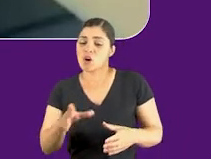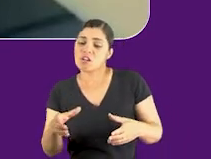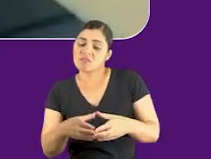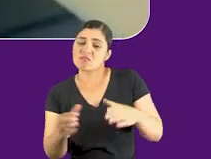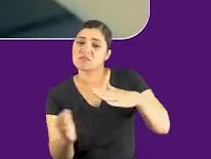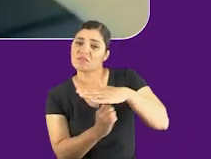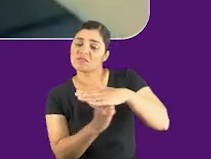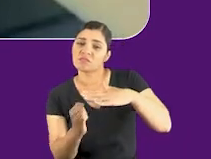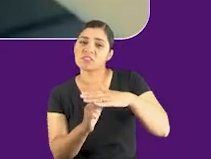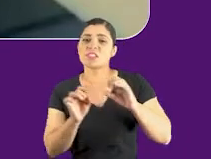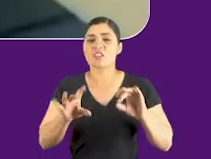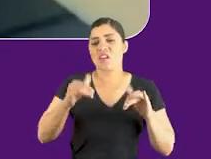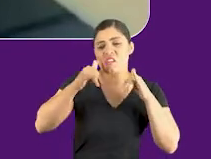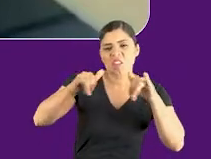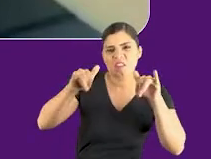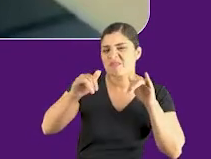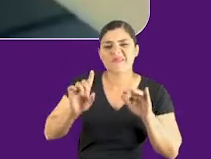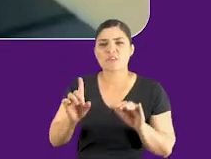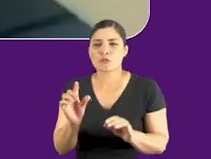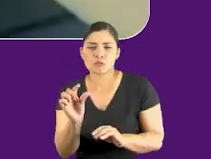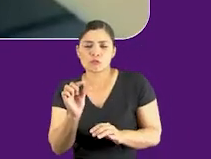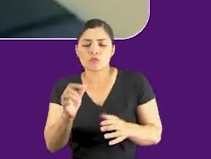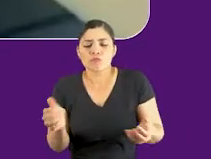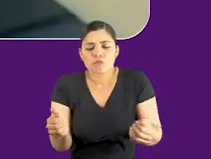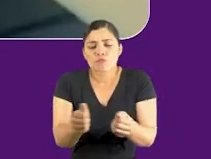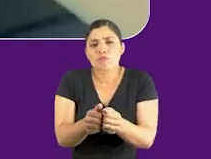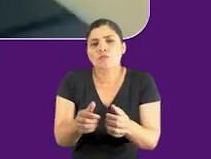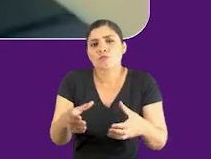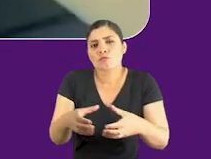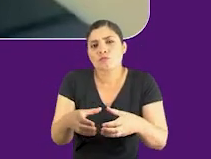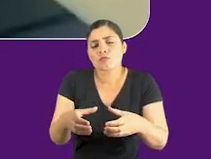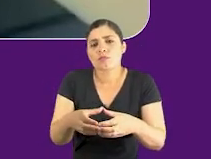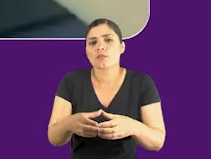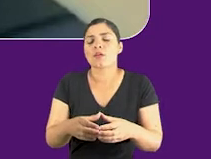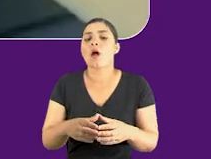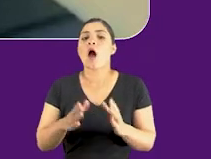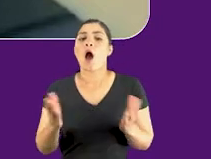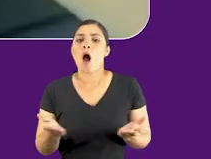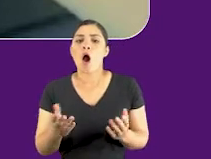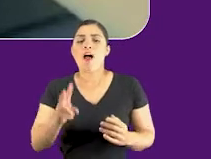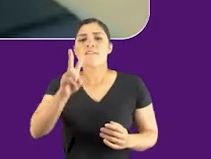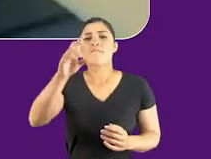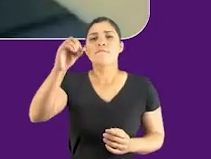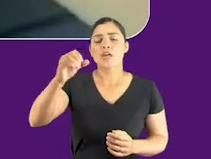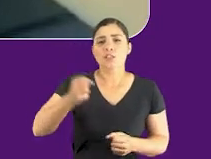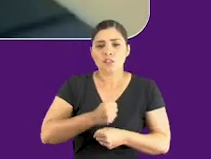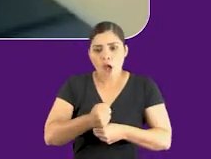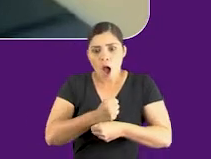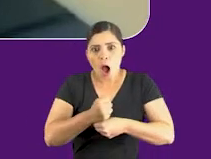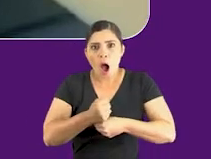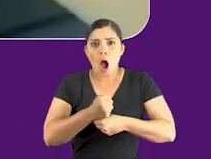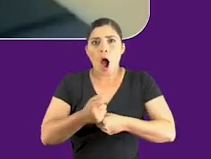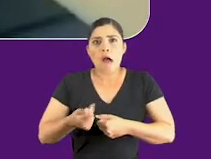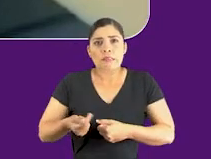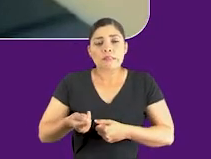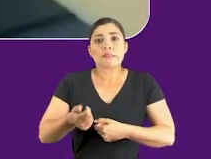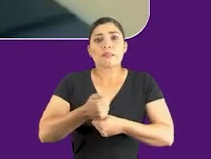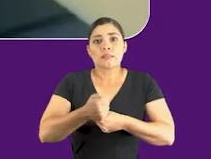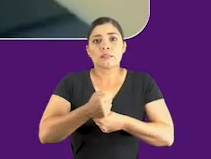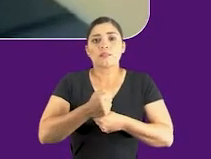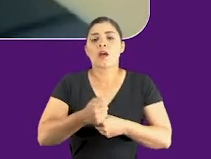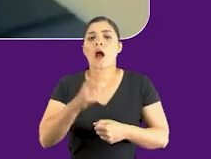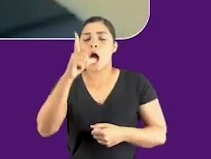sem falar muito do que nós faz mais de 20 anos que nós medimos as emissões a nossas